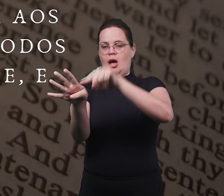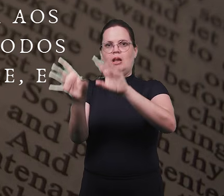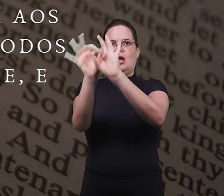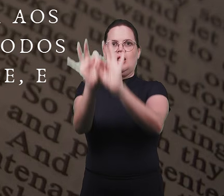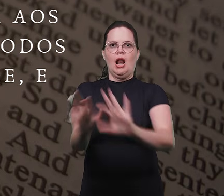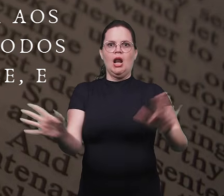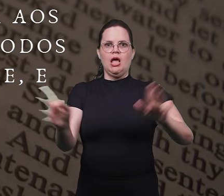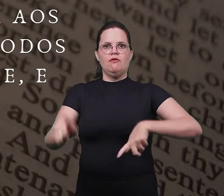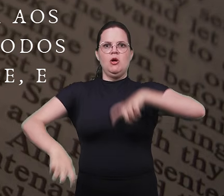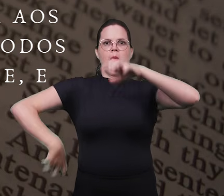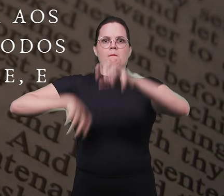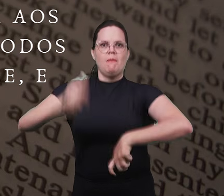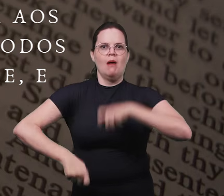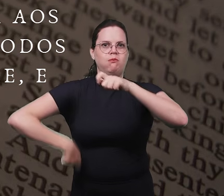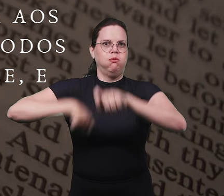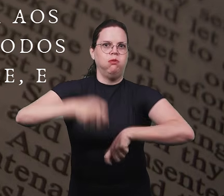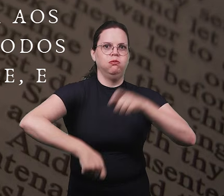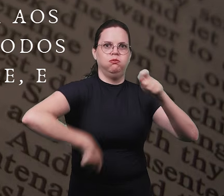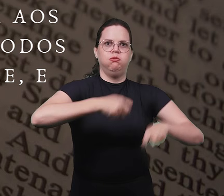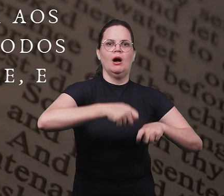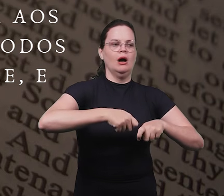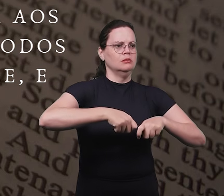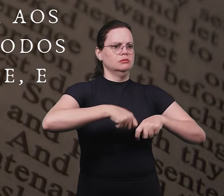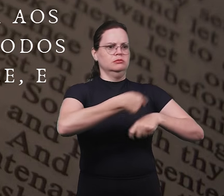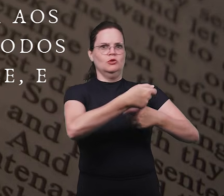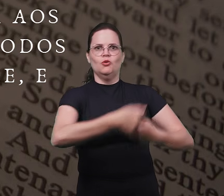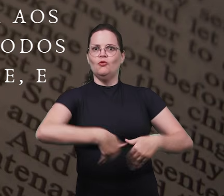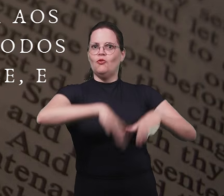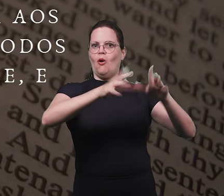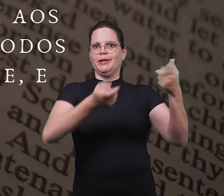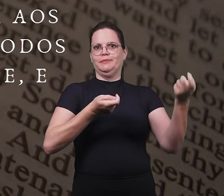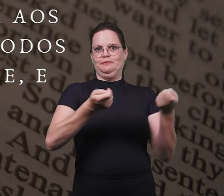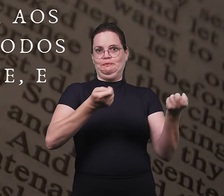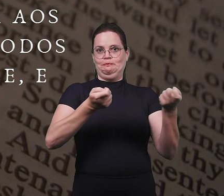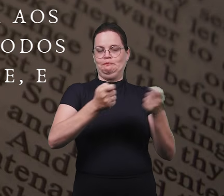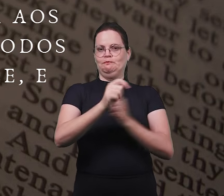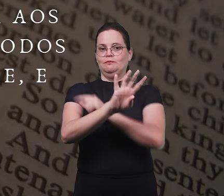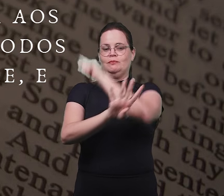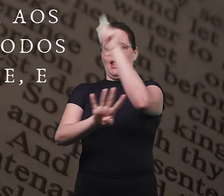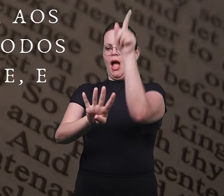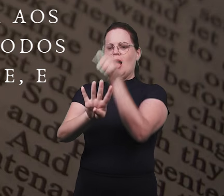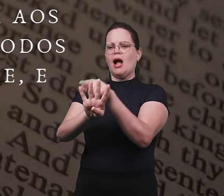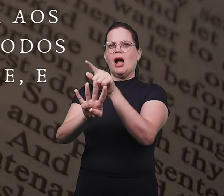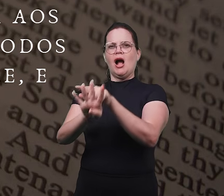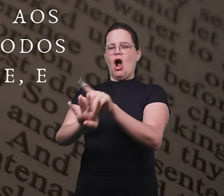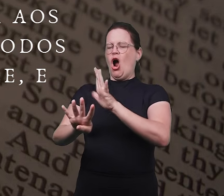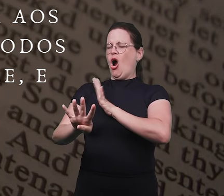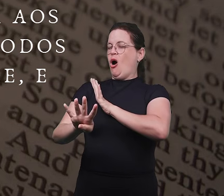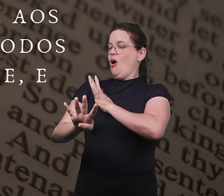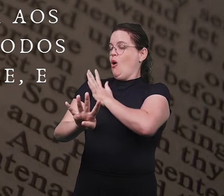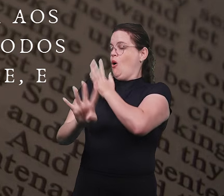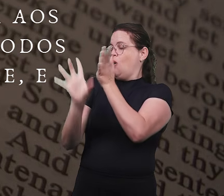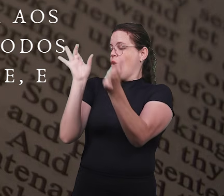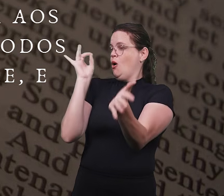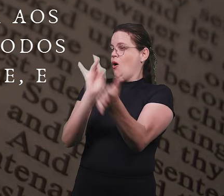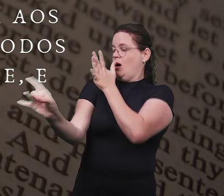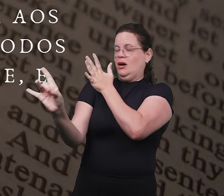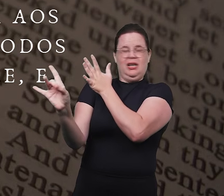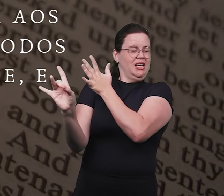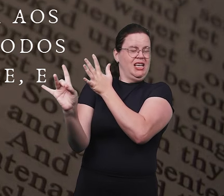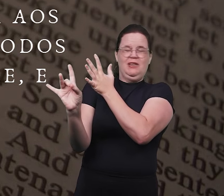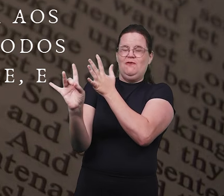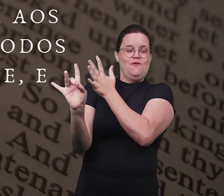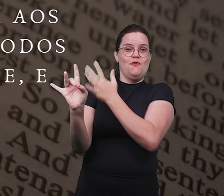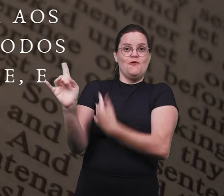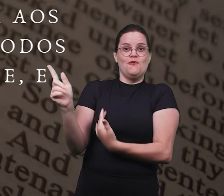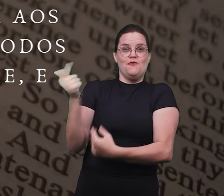continuava olhando nas visões da noite, e eis aqui o 4º animal, terrível e espantoso